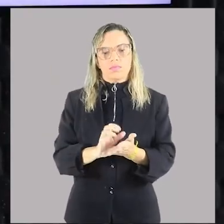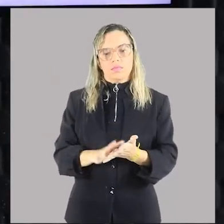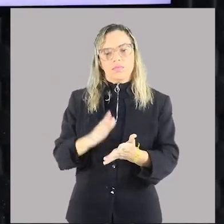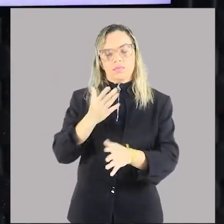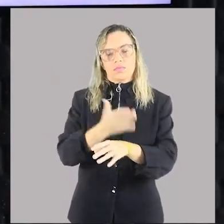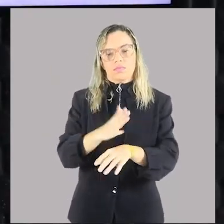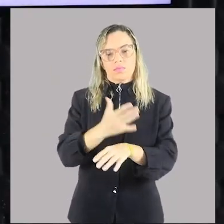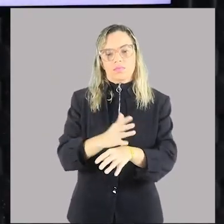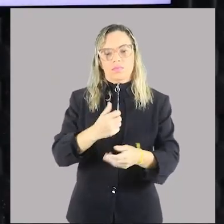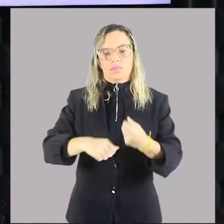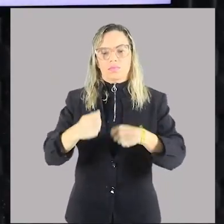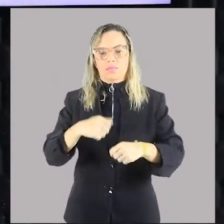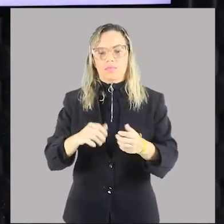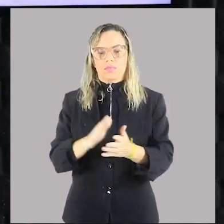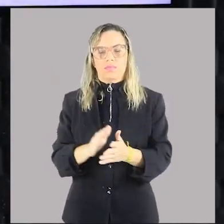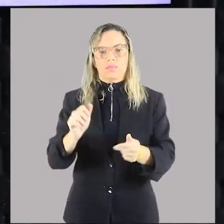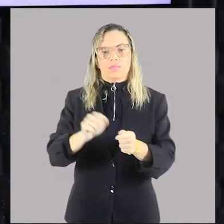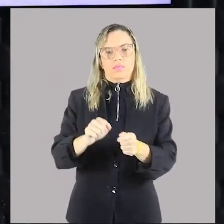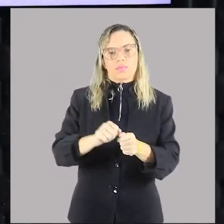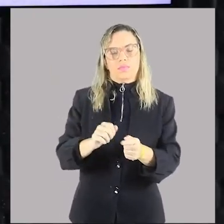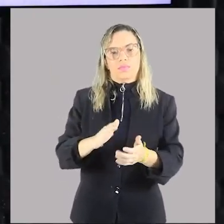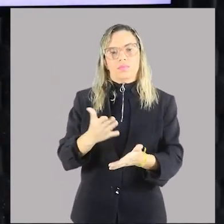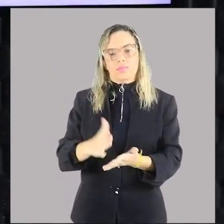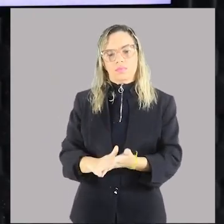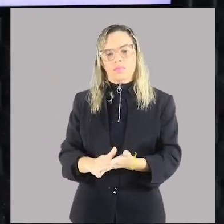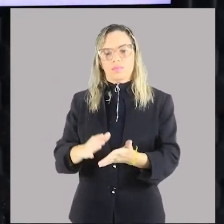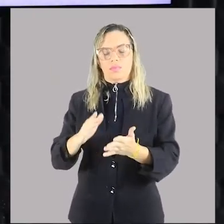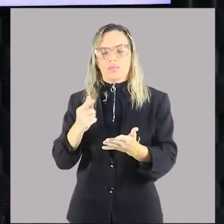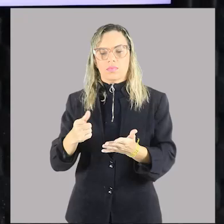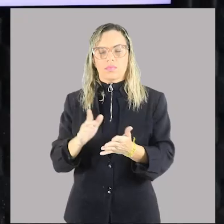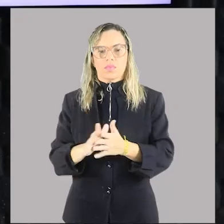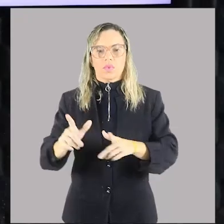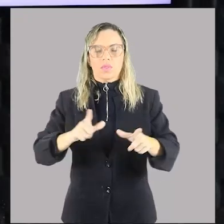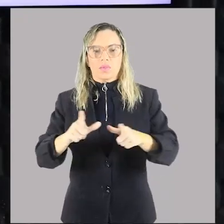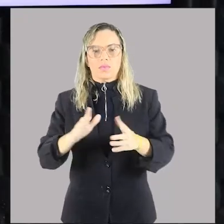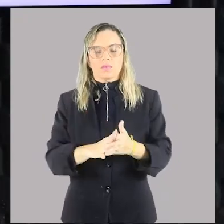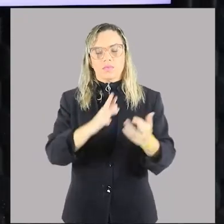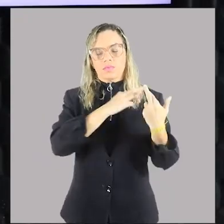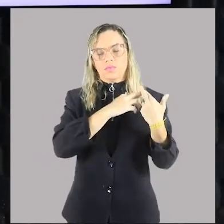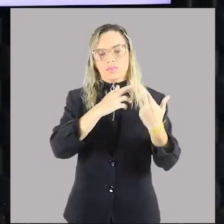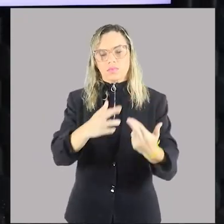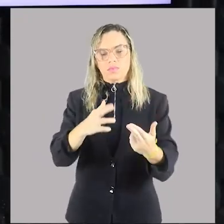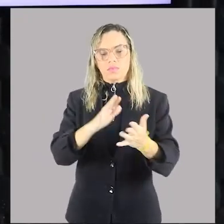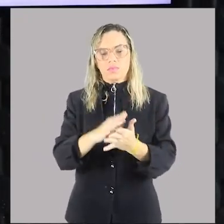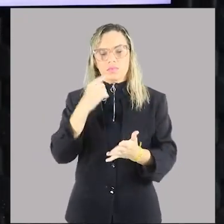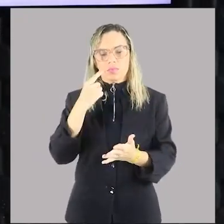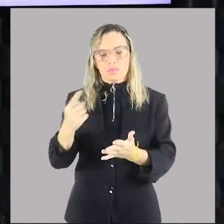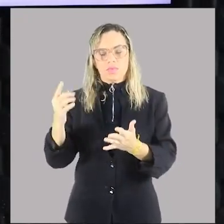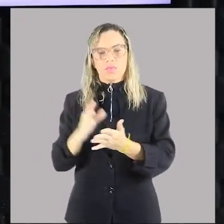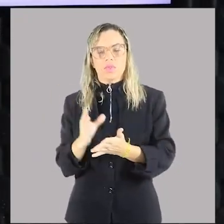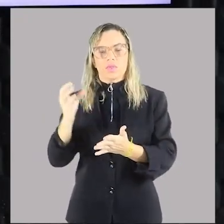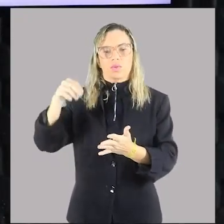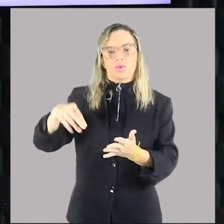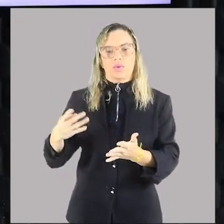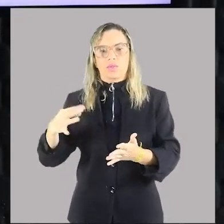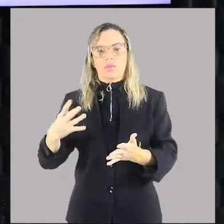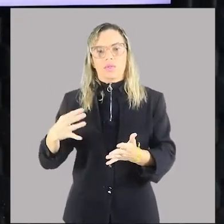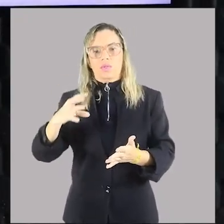transfere meramente a execução do serviço, como ocorre, por exemplo, com as concessões e permissões.